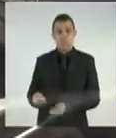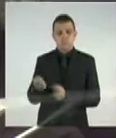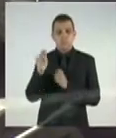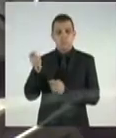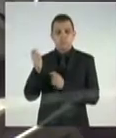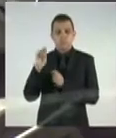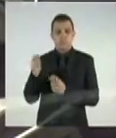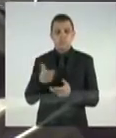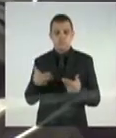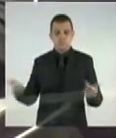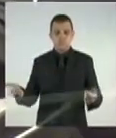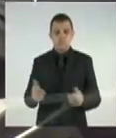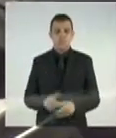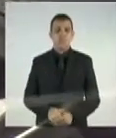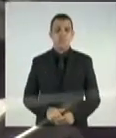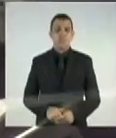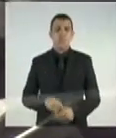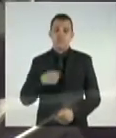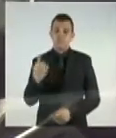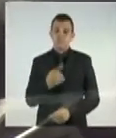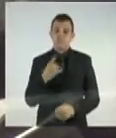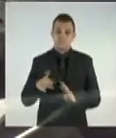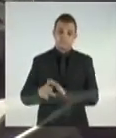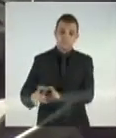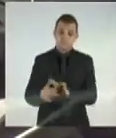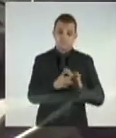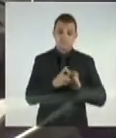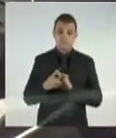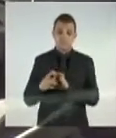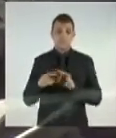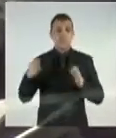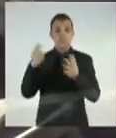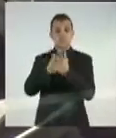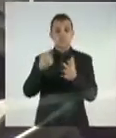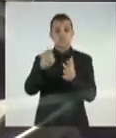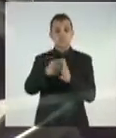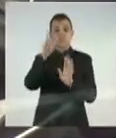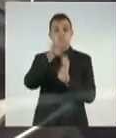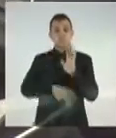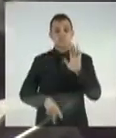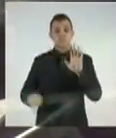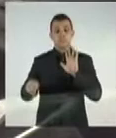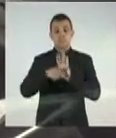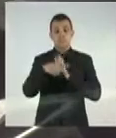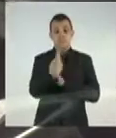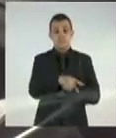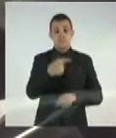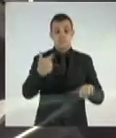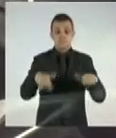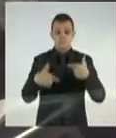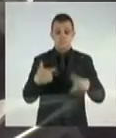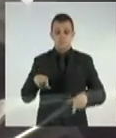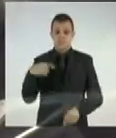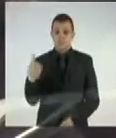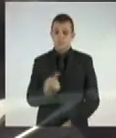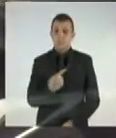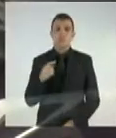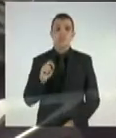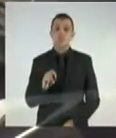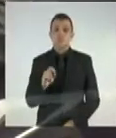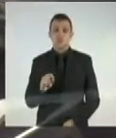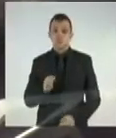que nós estaremos defendendo um projeto dos trabalhadores. Nós estaremos defendendo um governo legitimamente